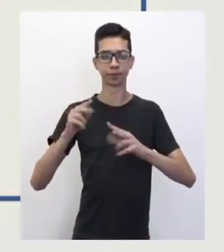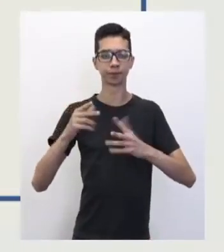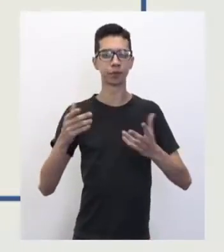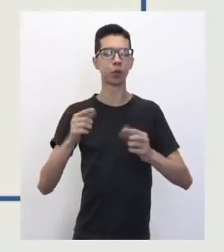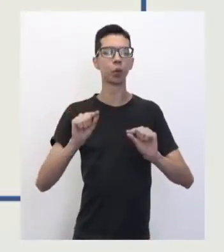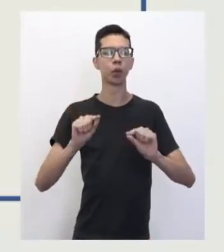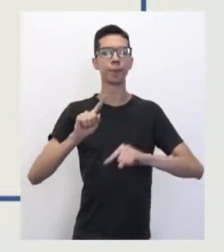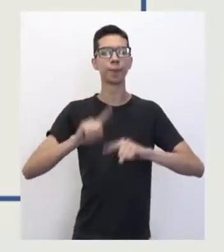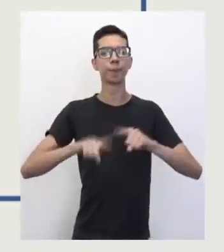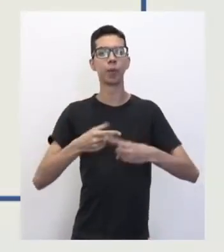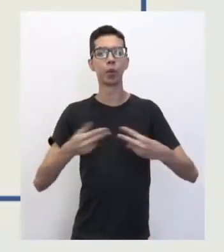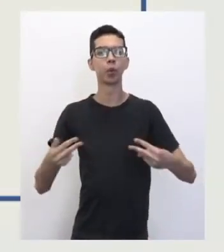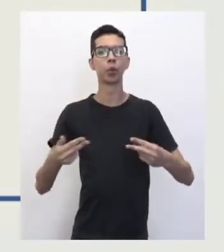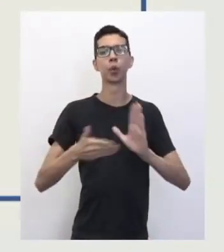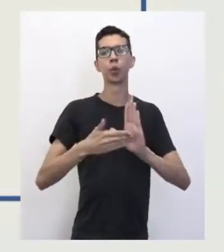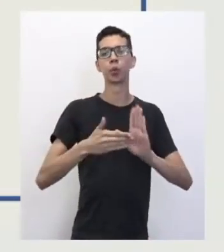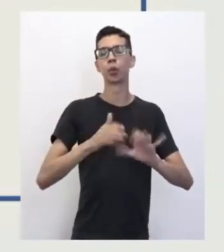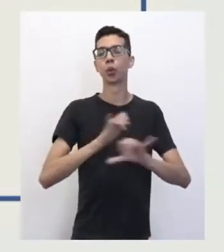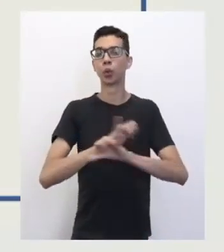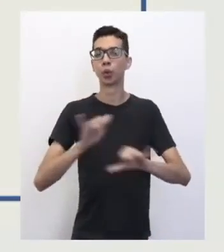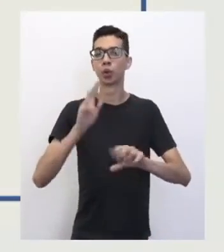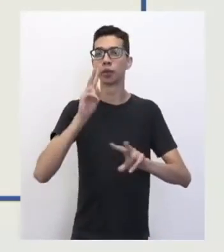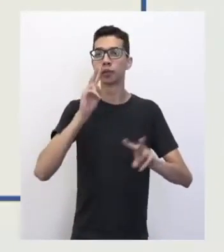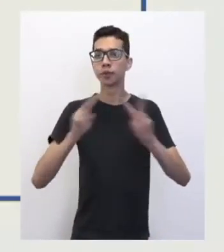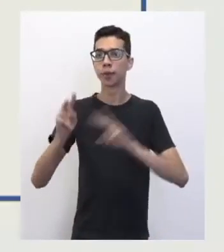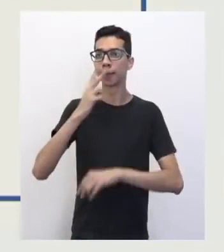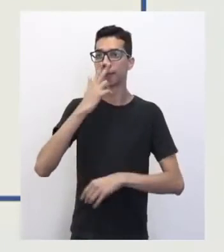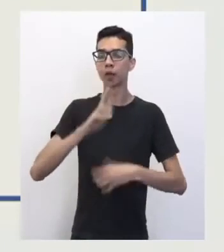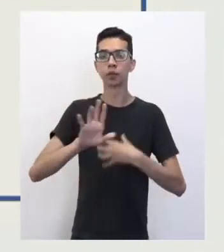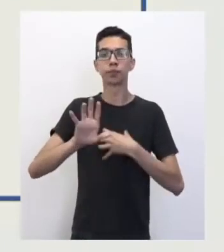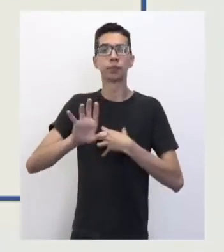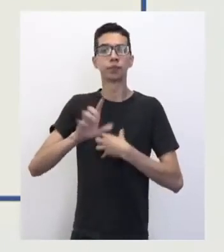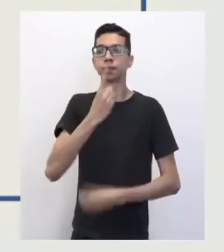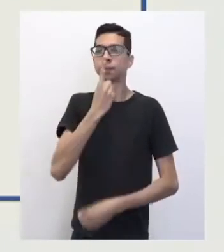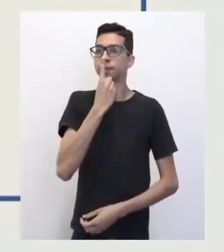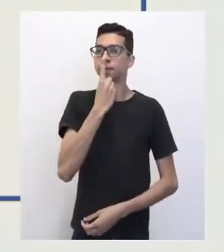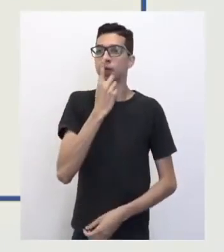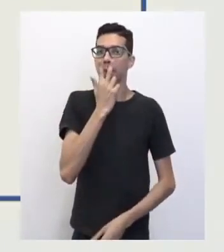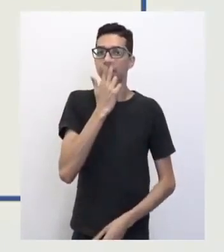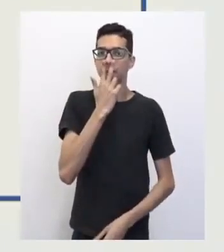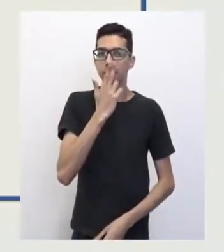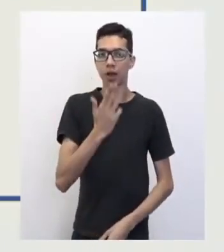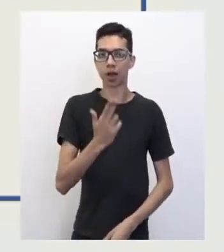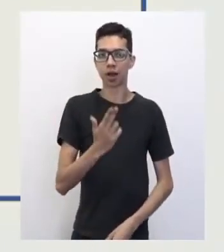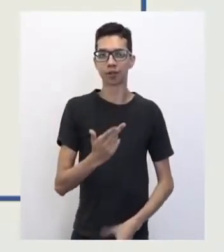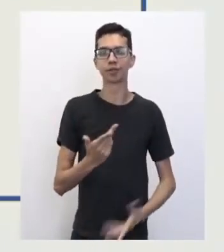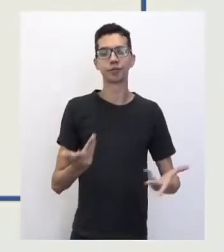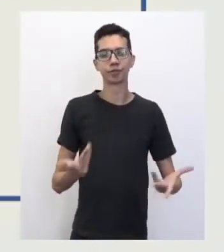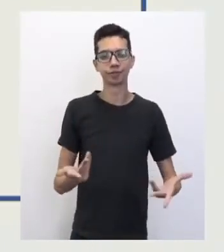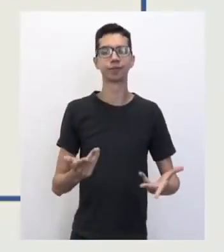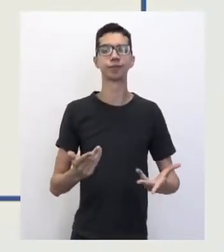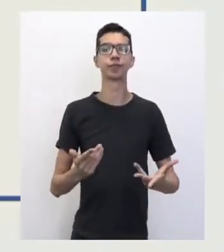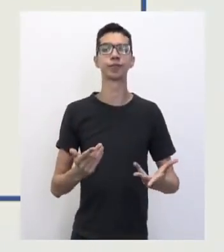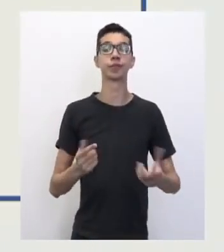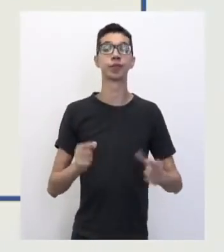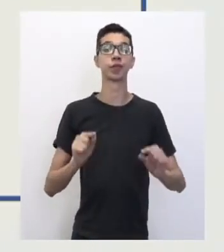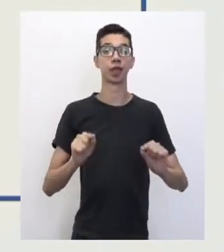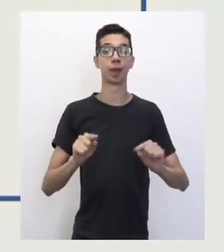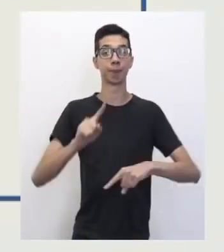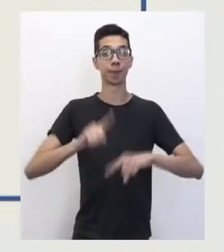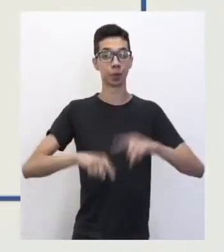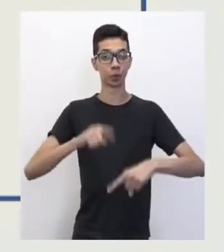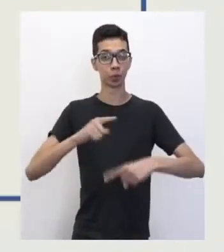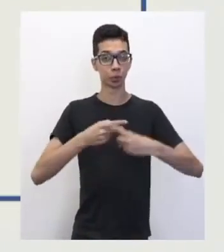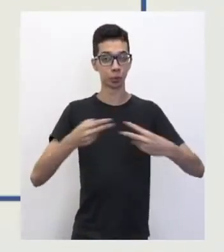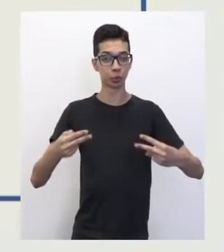divulgado, daquela campanha, enfim. Então, isso busca aproximar autor e leitor, produto e